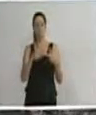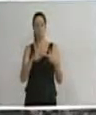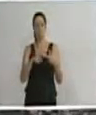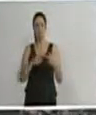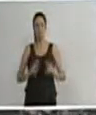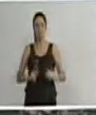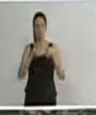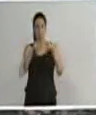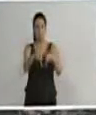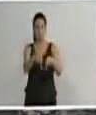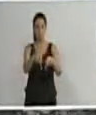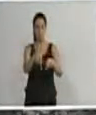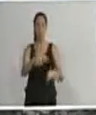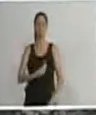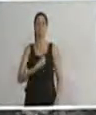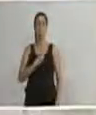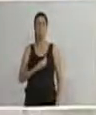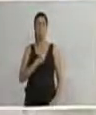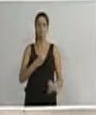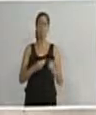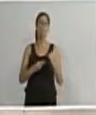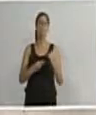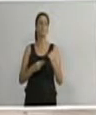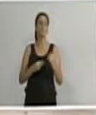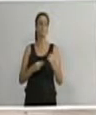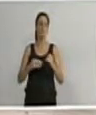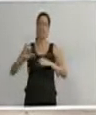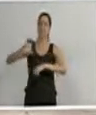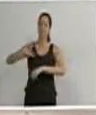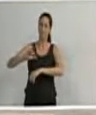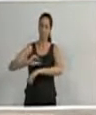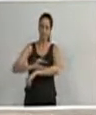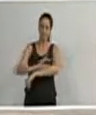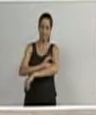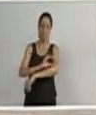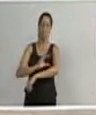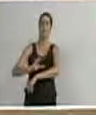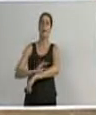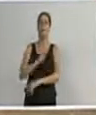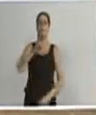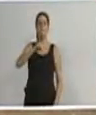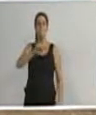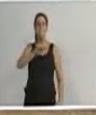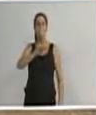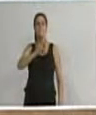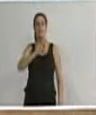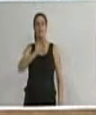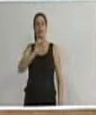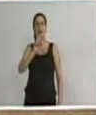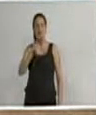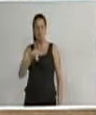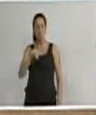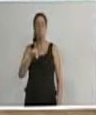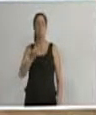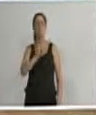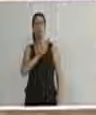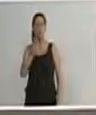ponte que fica na Itupava Central, a rua Martin Enzen, que vai se chamar